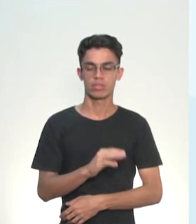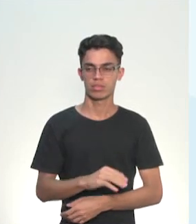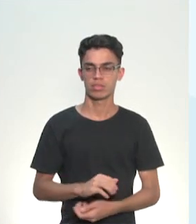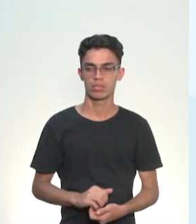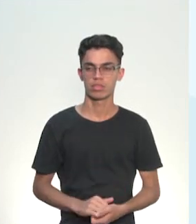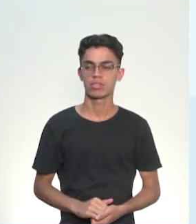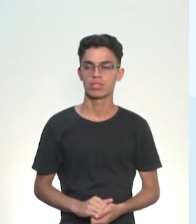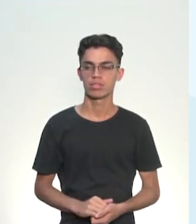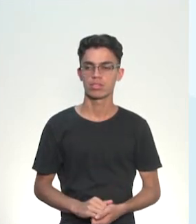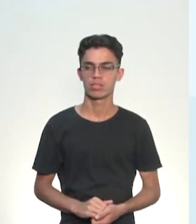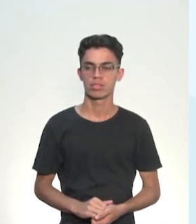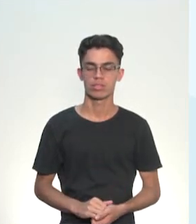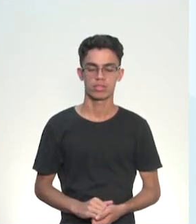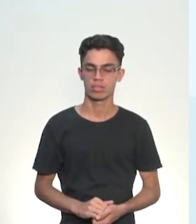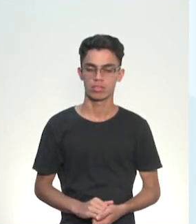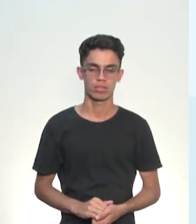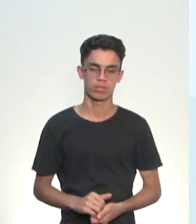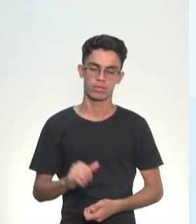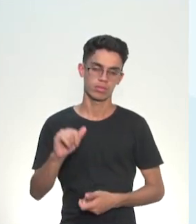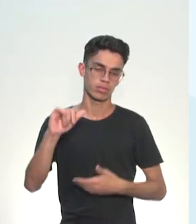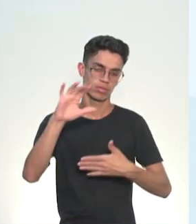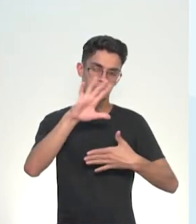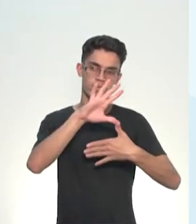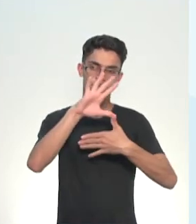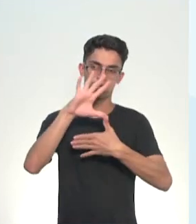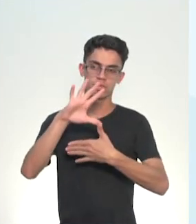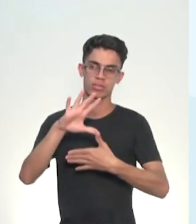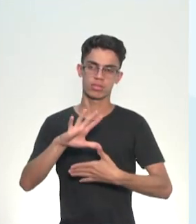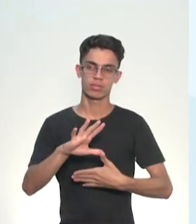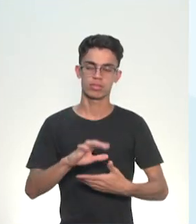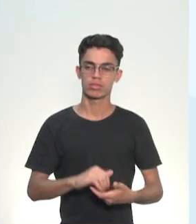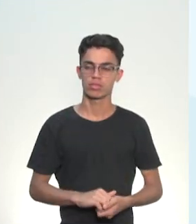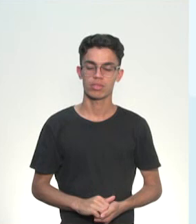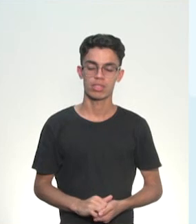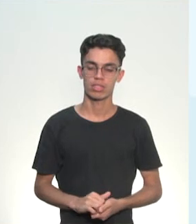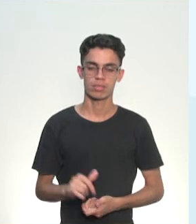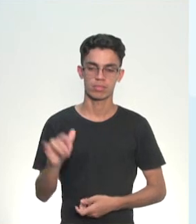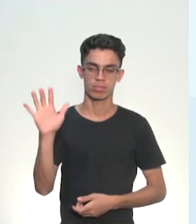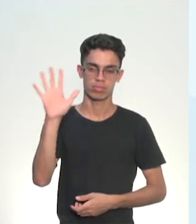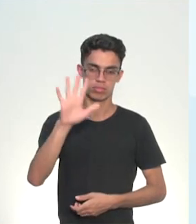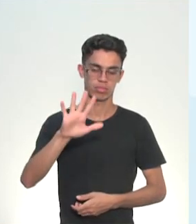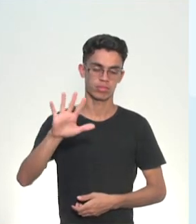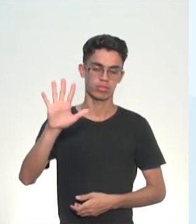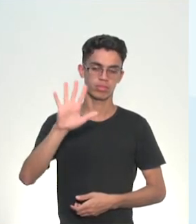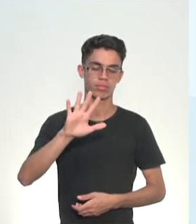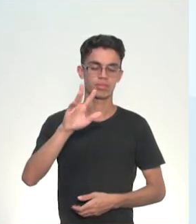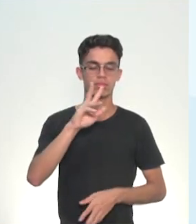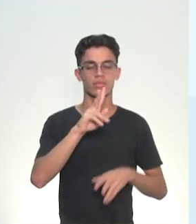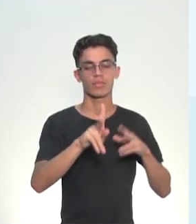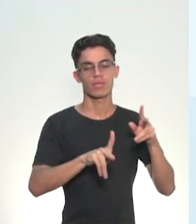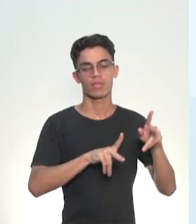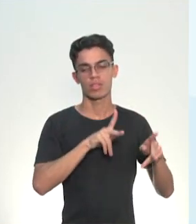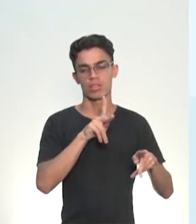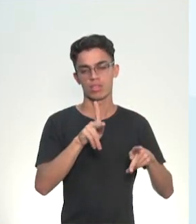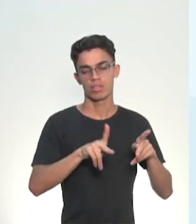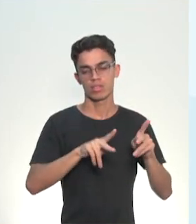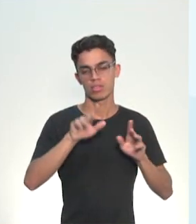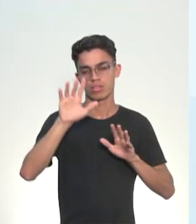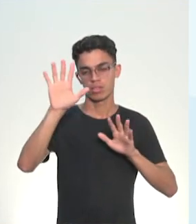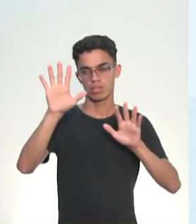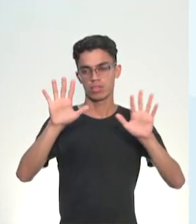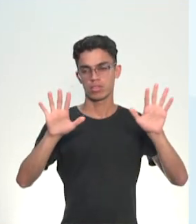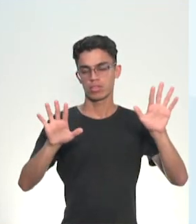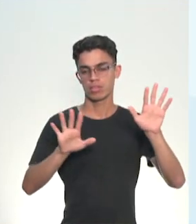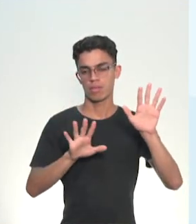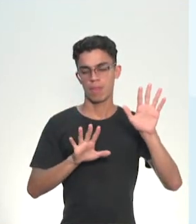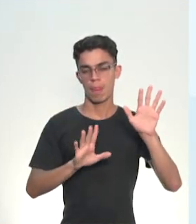próximo mapa do século XV, antes da colonização. Então, a distribuição aí dos povos indígenas, né? Então,